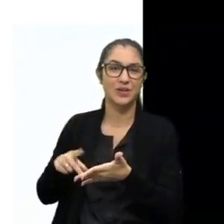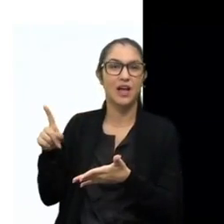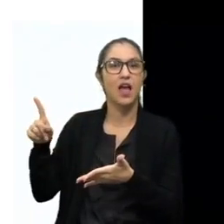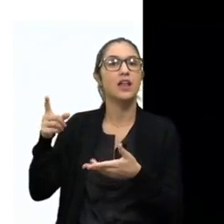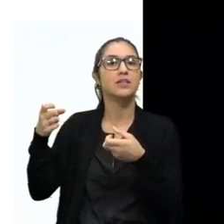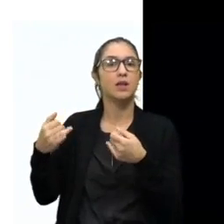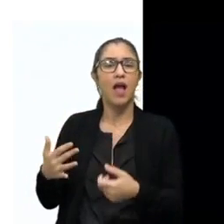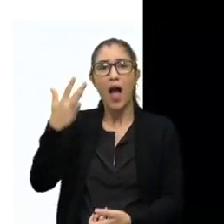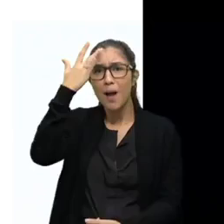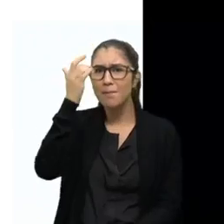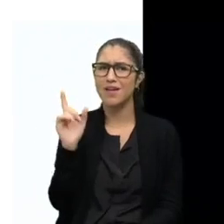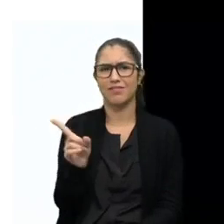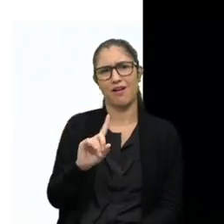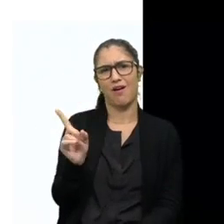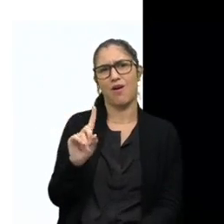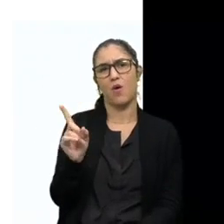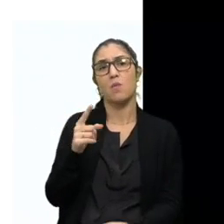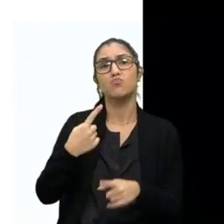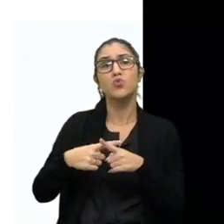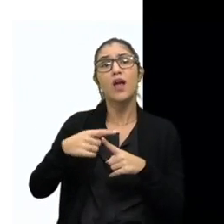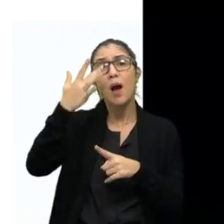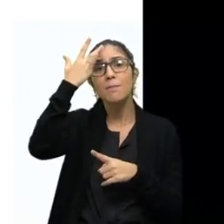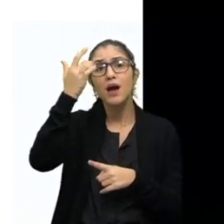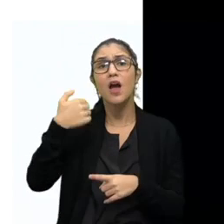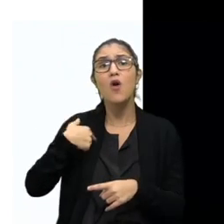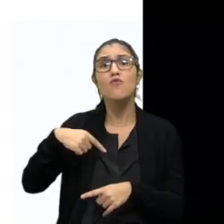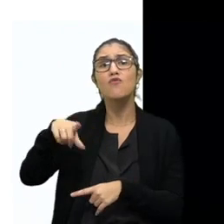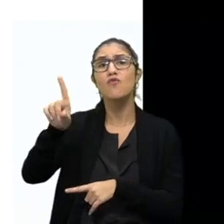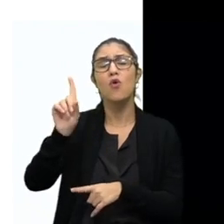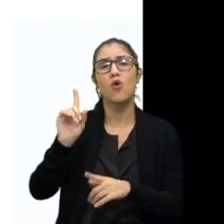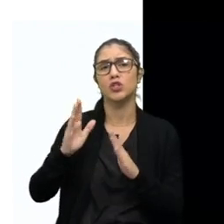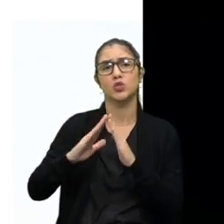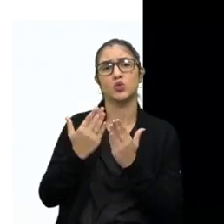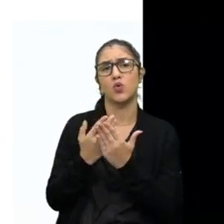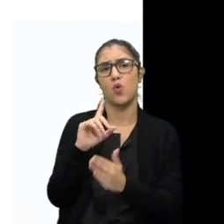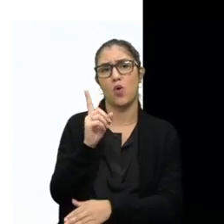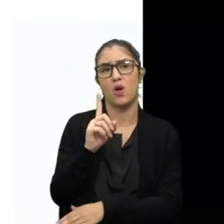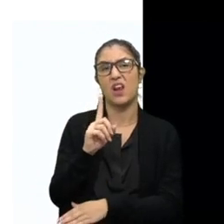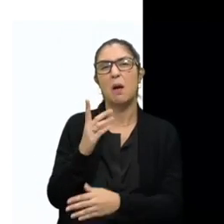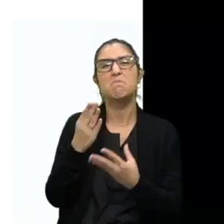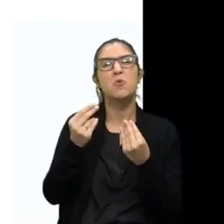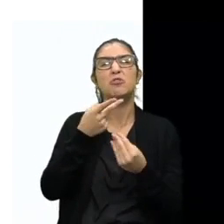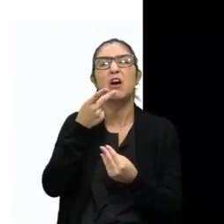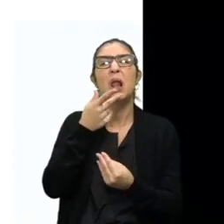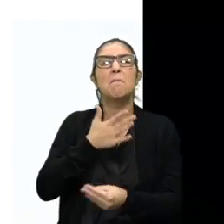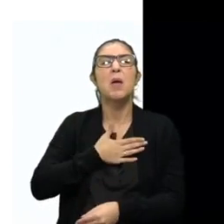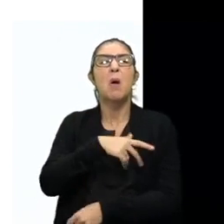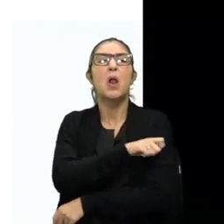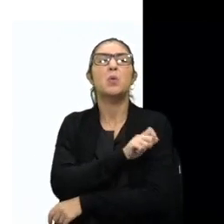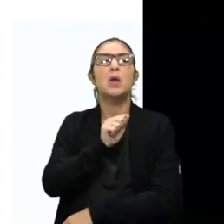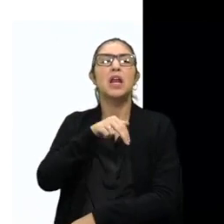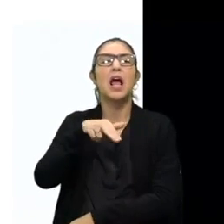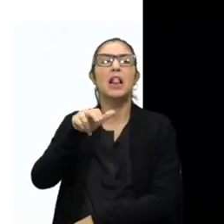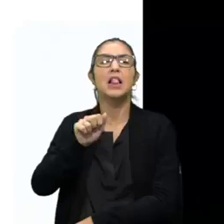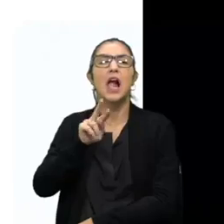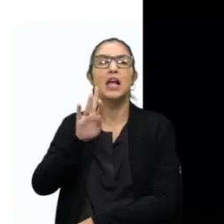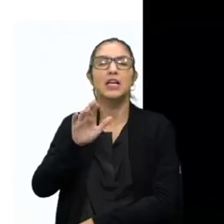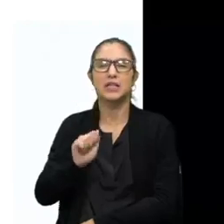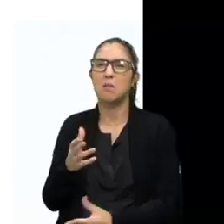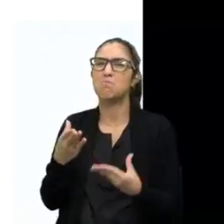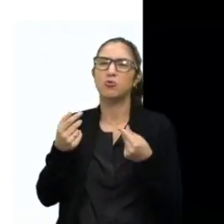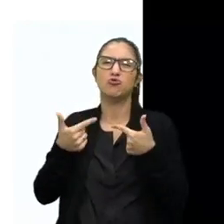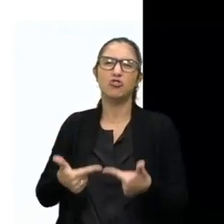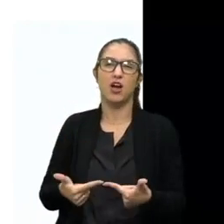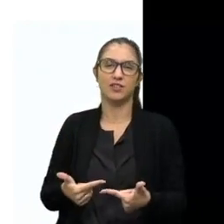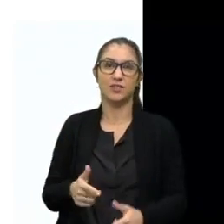ela explica, amanhã não, porque amanhã vai não escola. Muito falar, meu aluna Ana Rita, muito